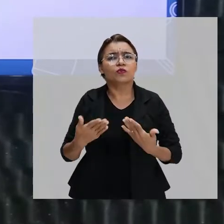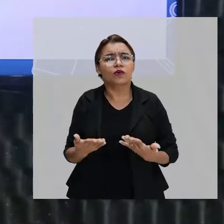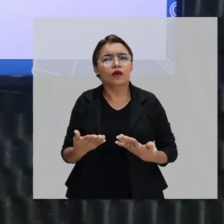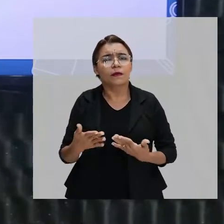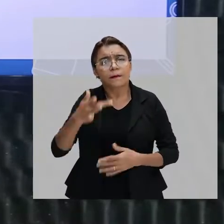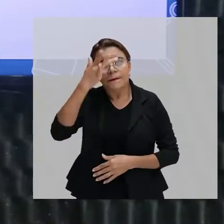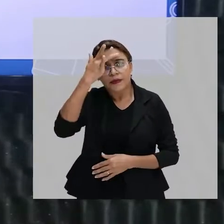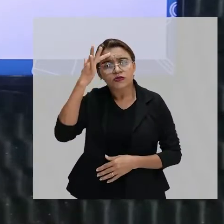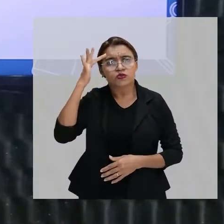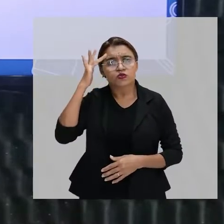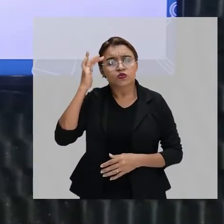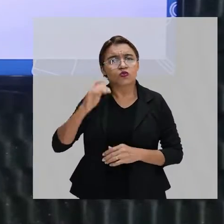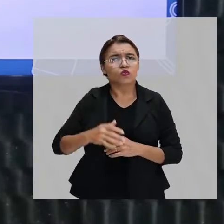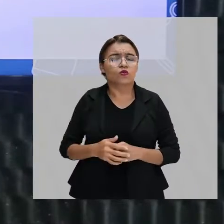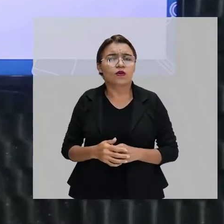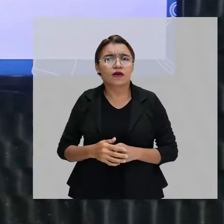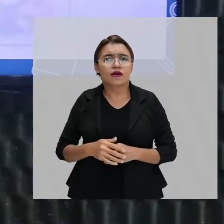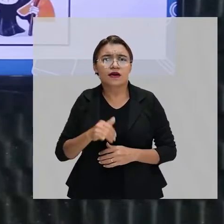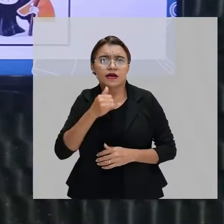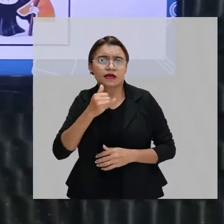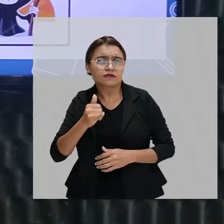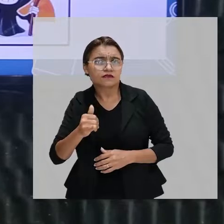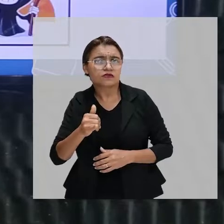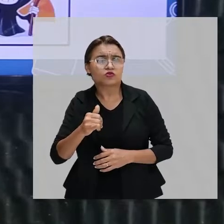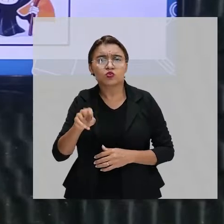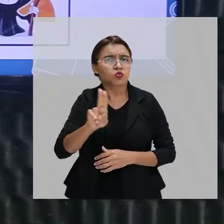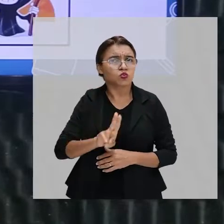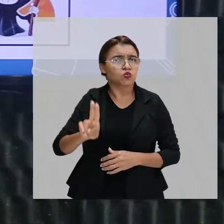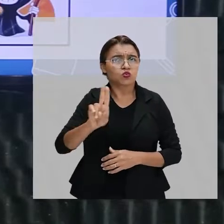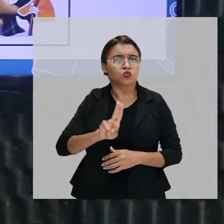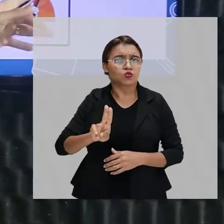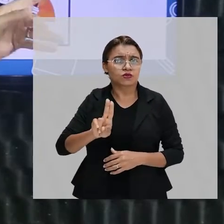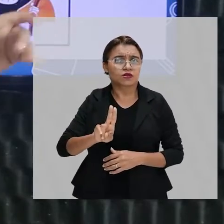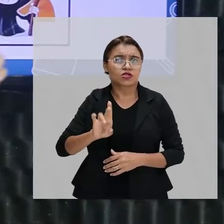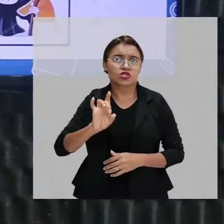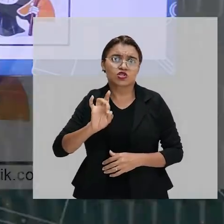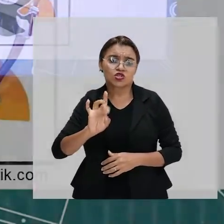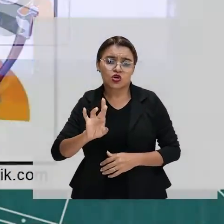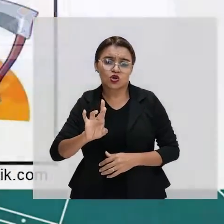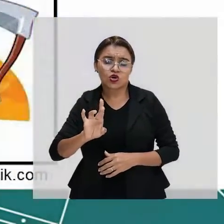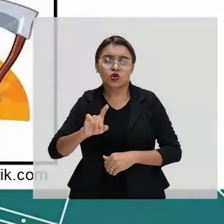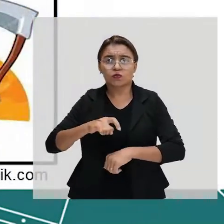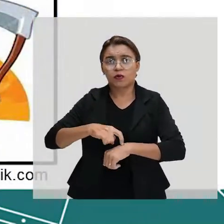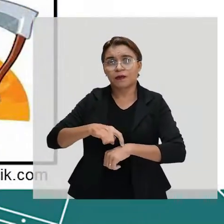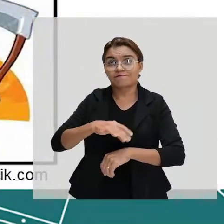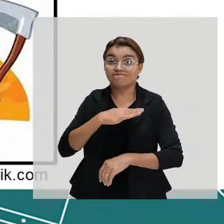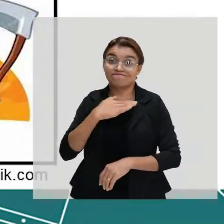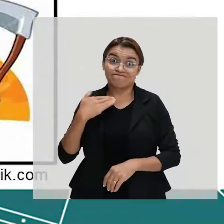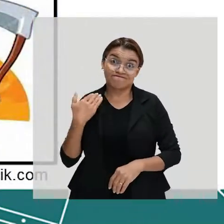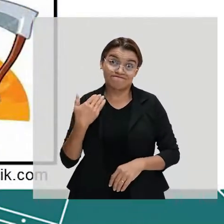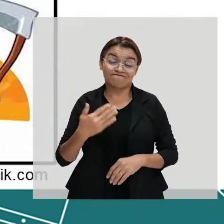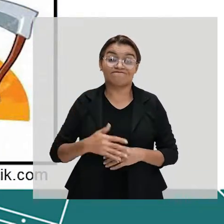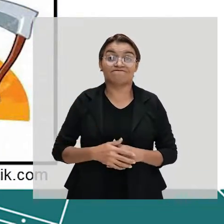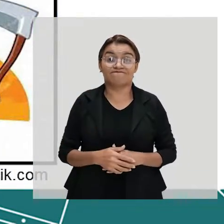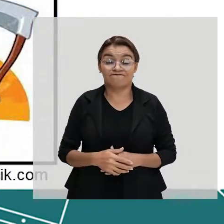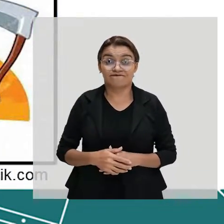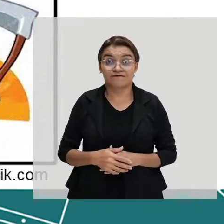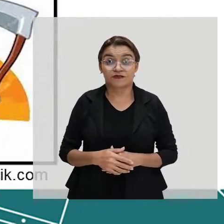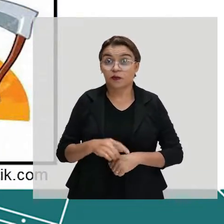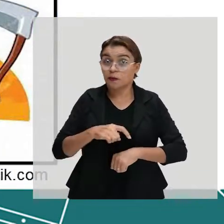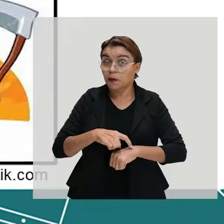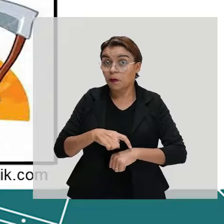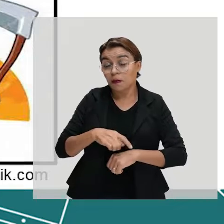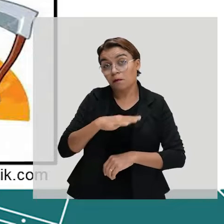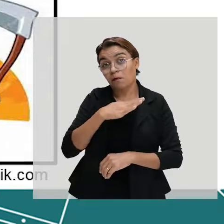o indivíduo ele vai deixar de gastar energia somente quando ele morrer você